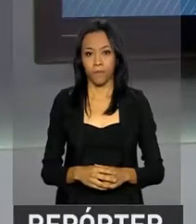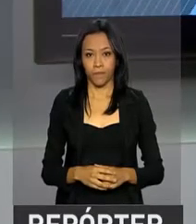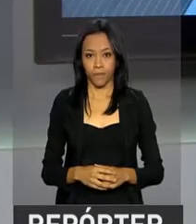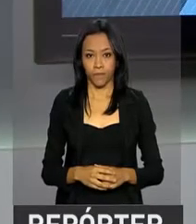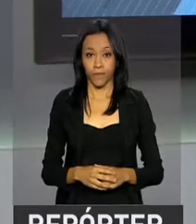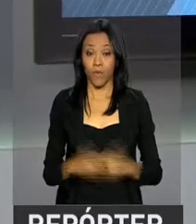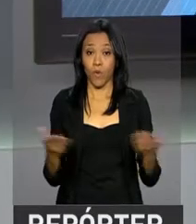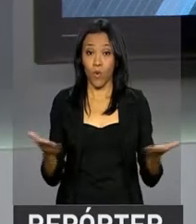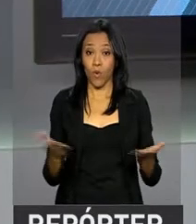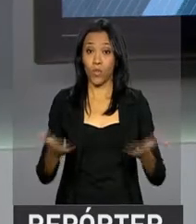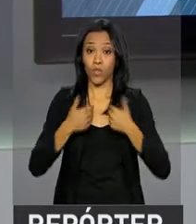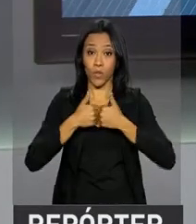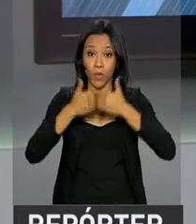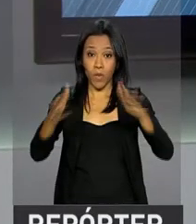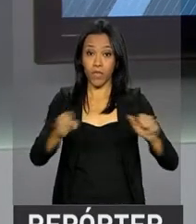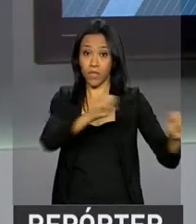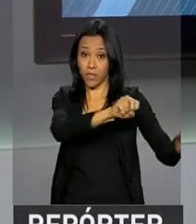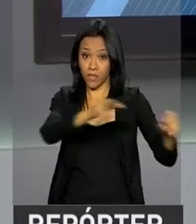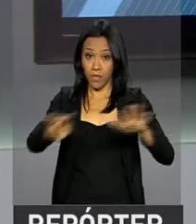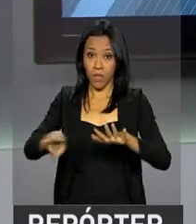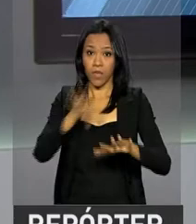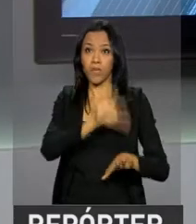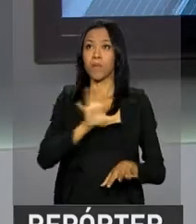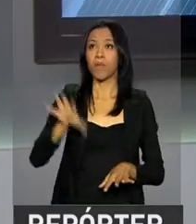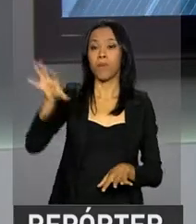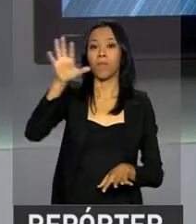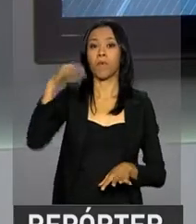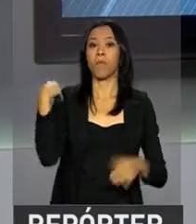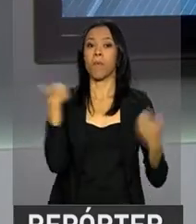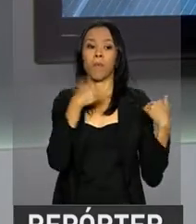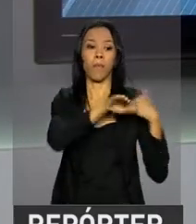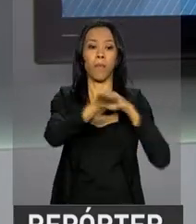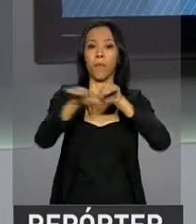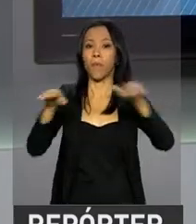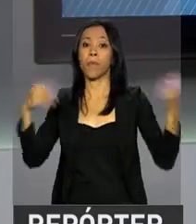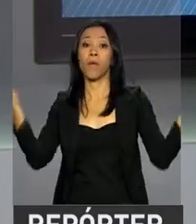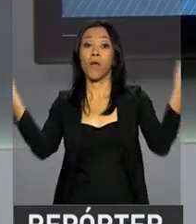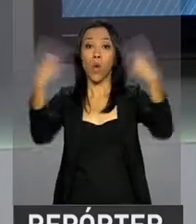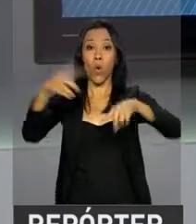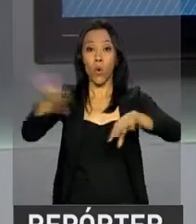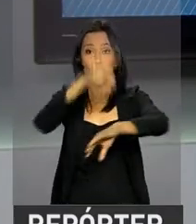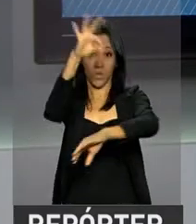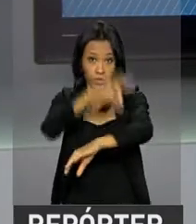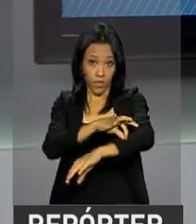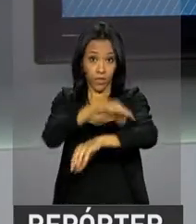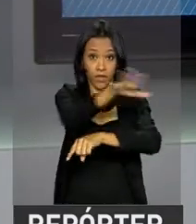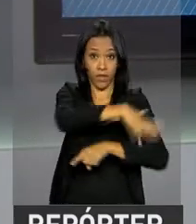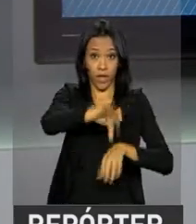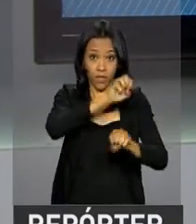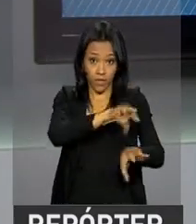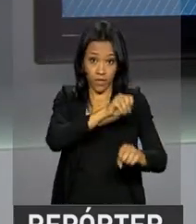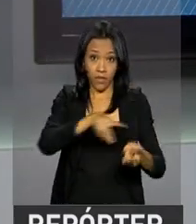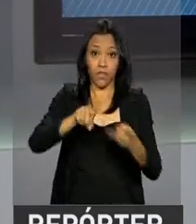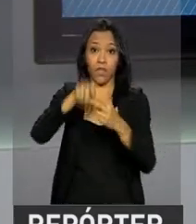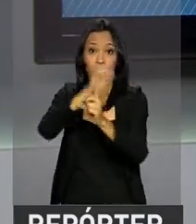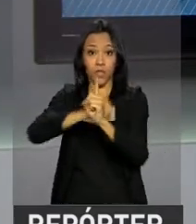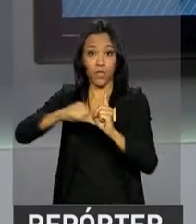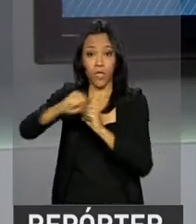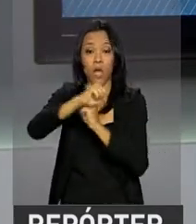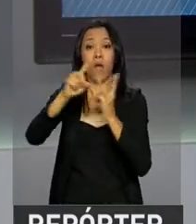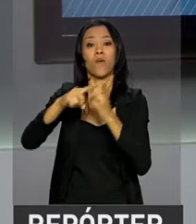começa hoje a semana nacional de mobilização contra o aedes aegypti nos setores de educação assistência social e